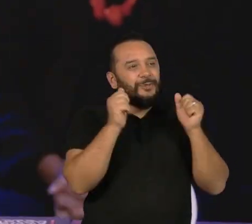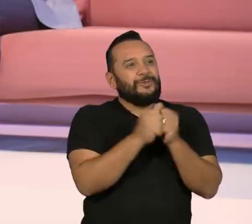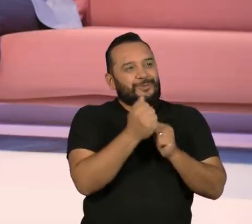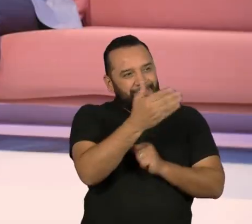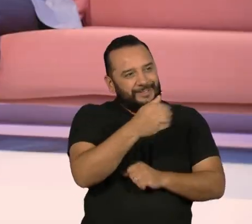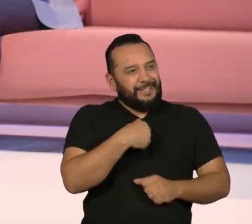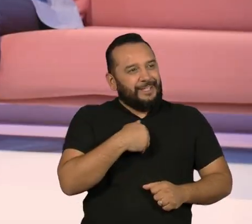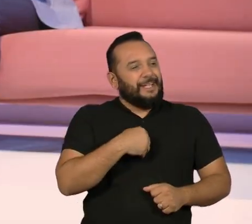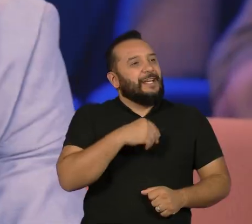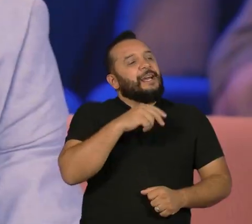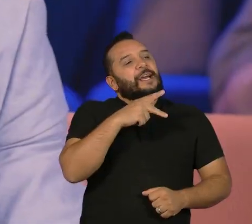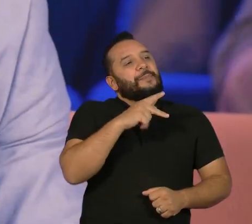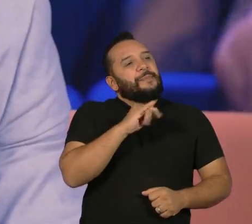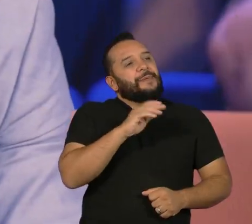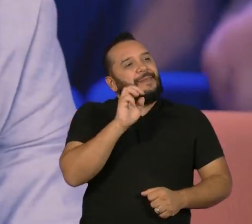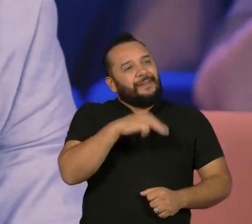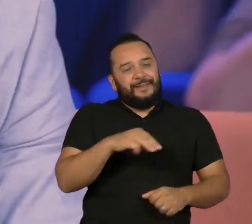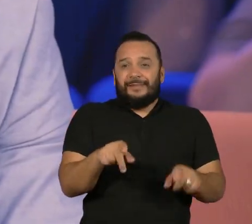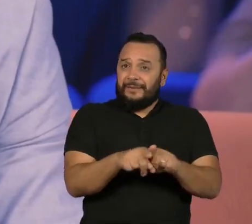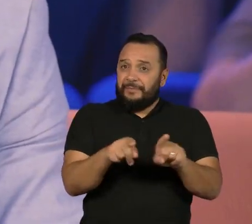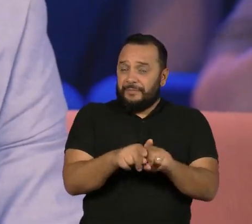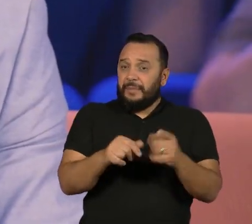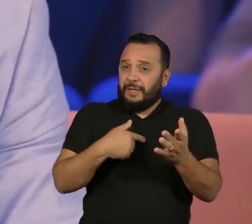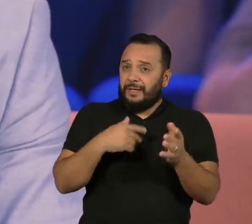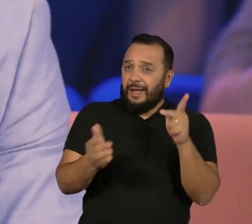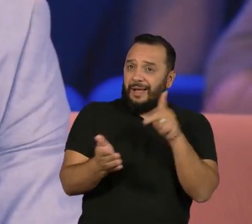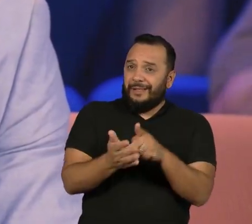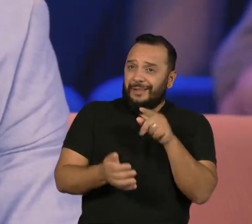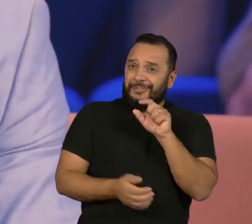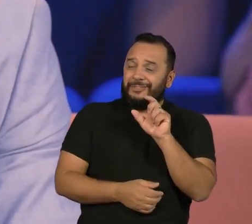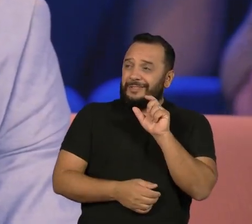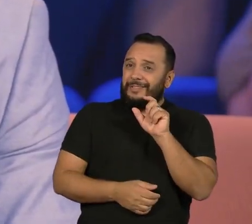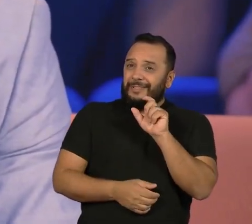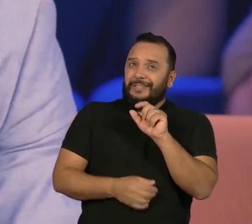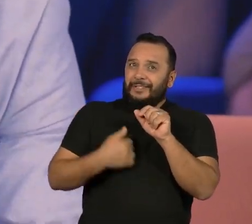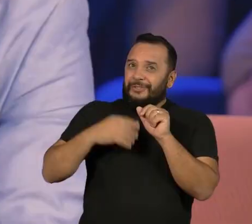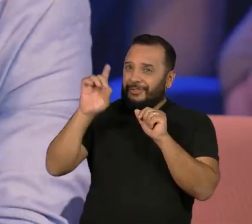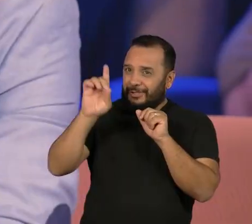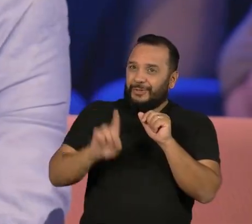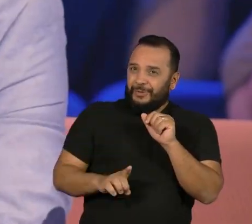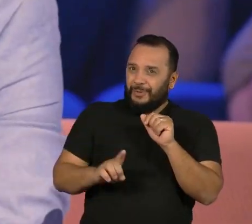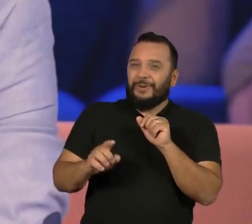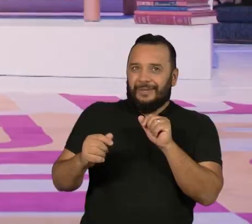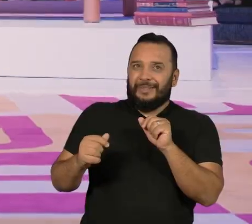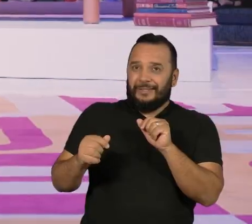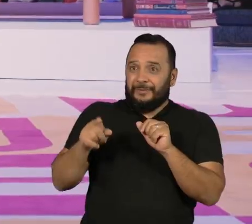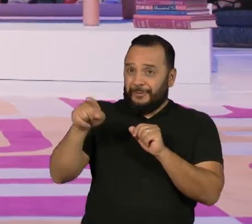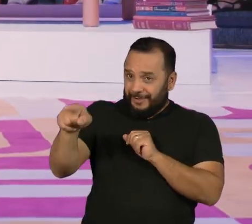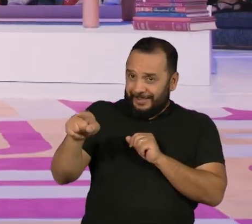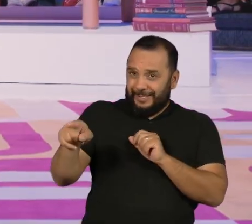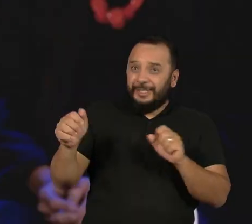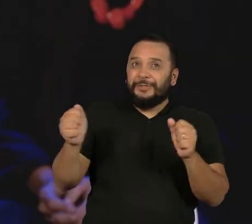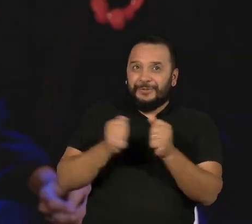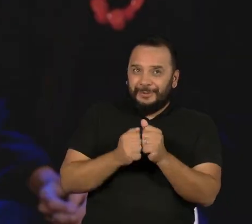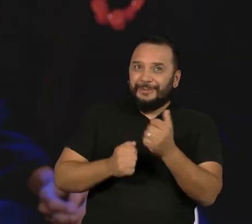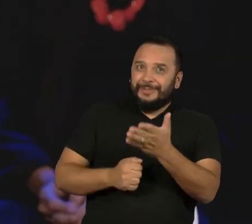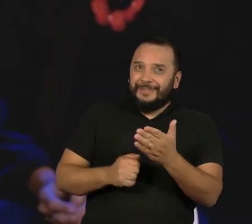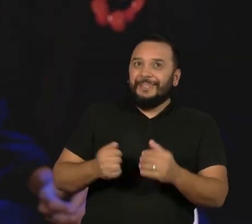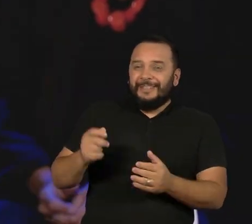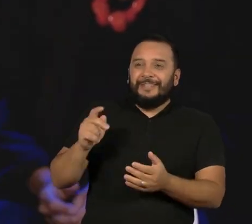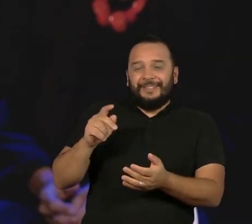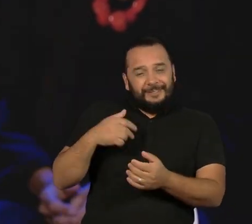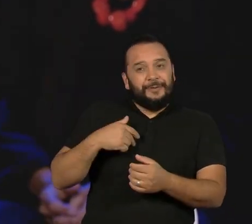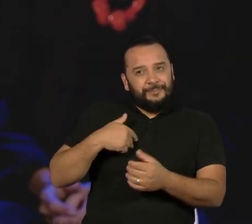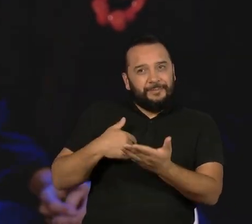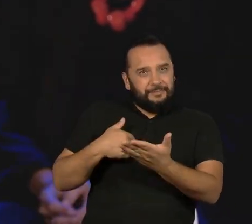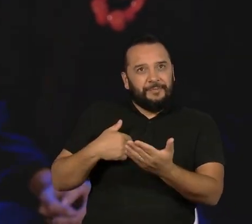comigo, fez Pippin e depois na Nélida eu tive o prazer de dirigir aquela leitura. Os dois? Dirigi você Ele e dirigi Totia